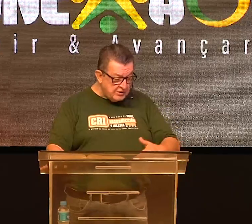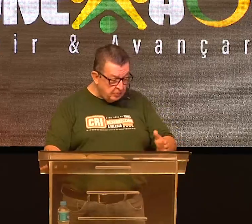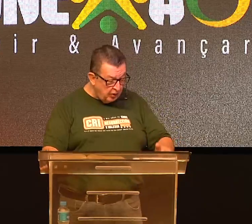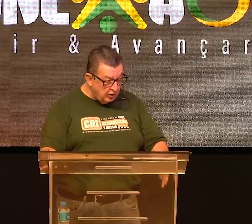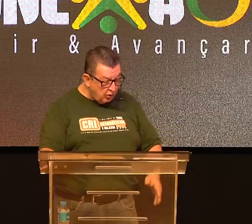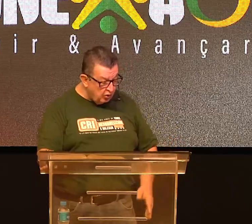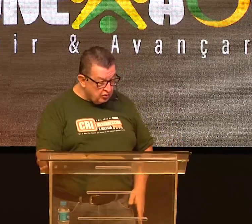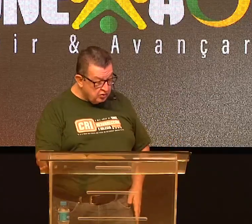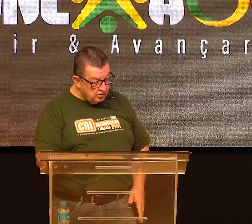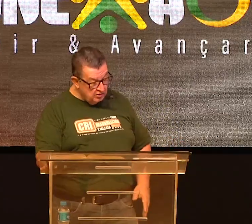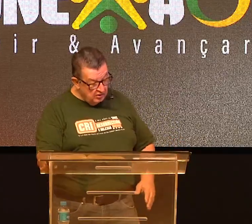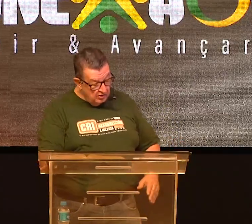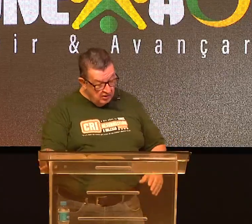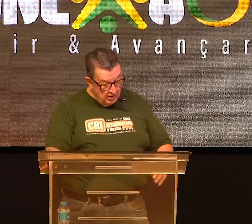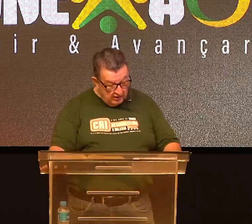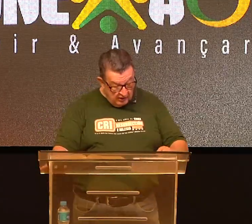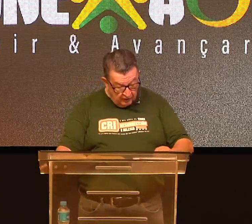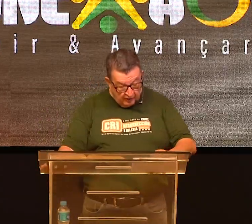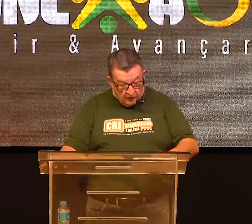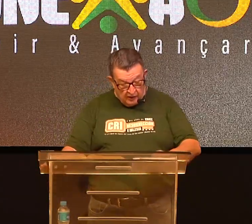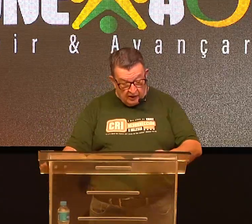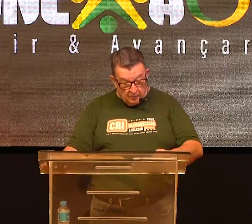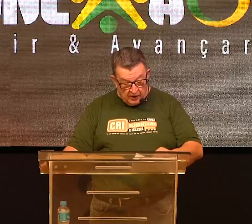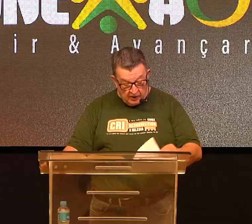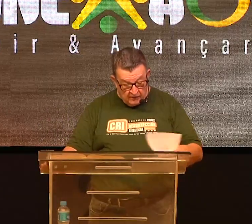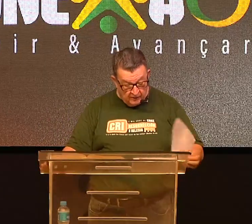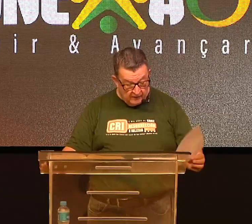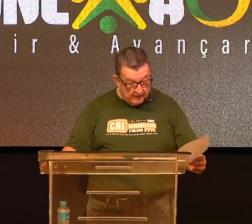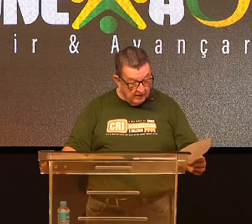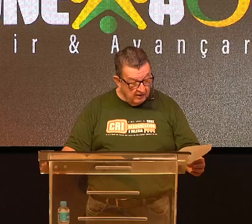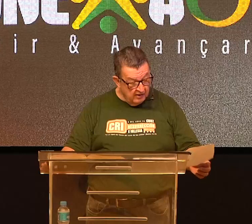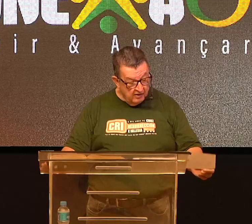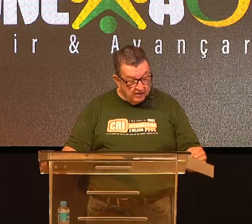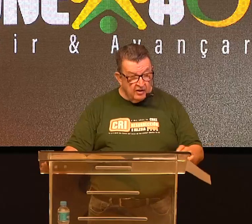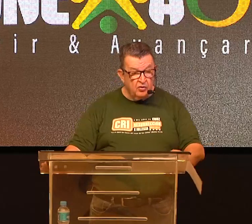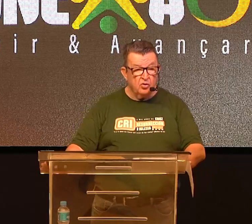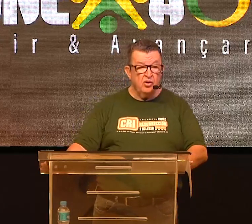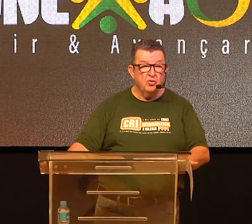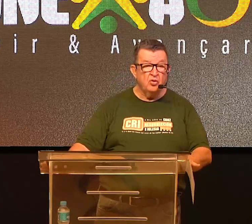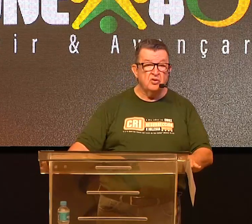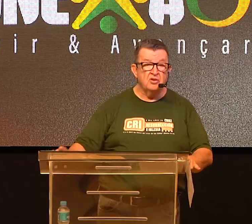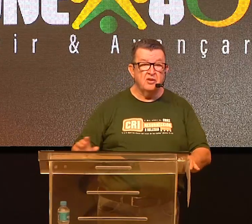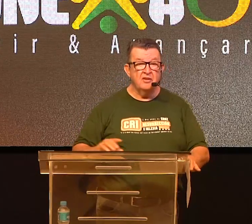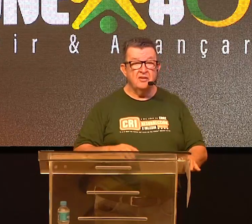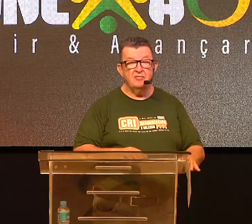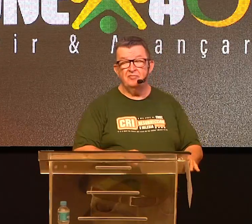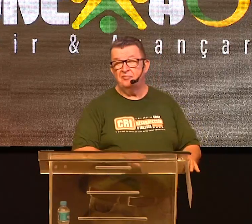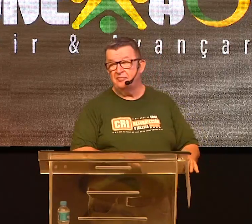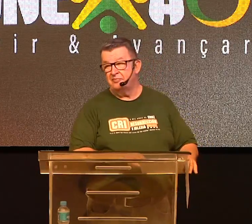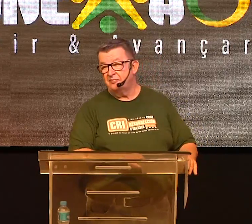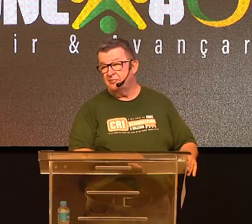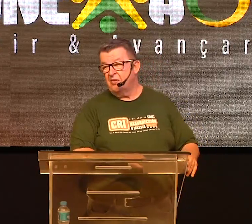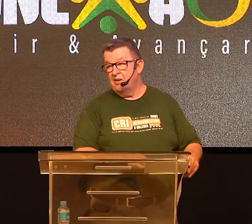E o principal de todos que fez valer a pena, Cristo Jesus.